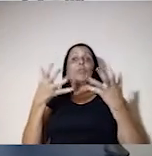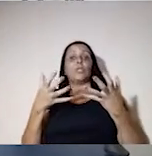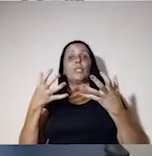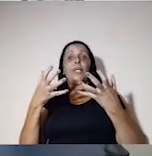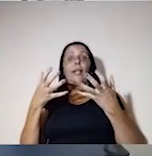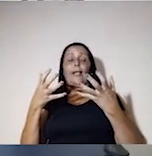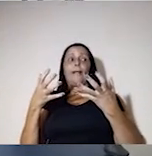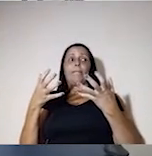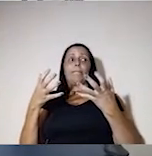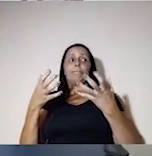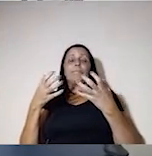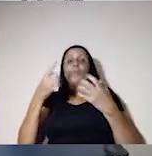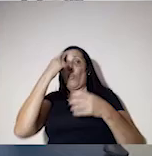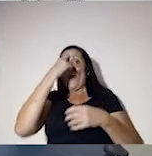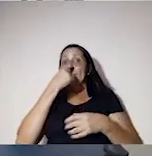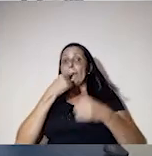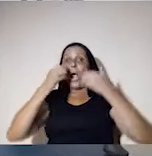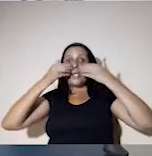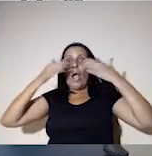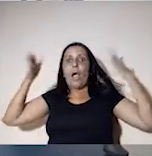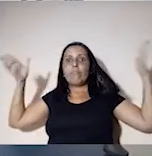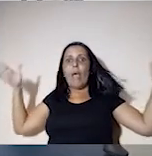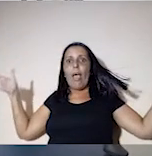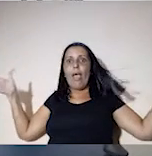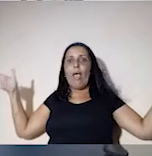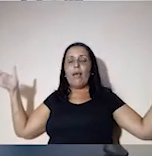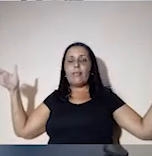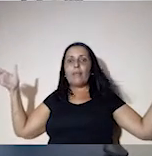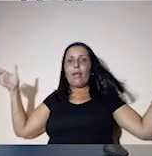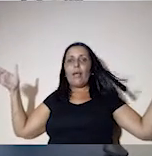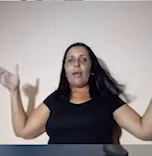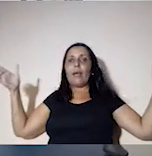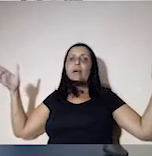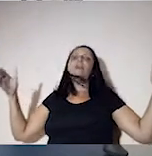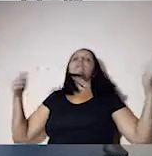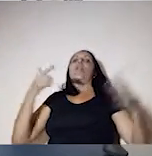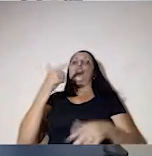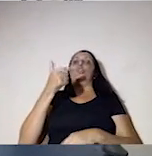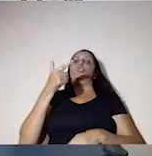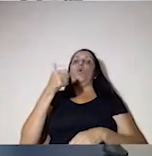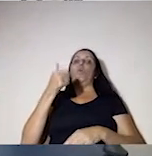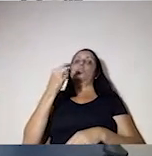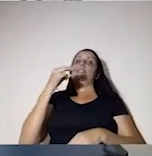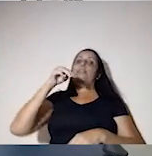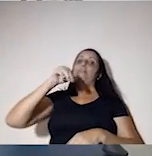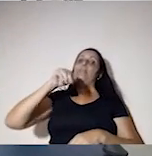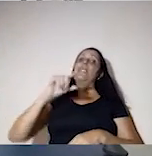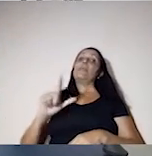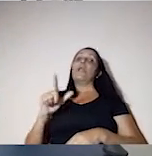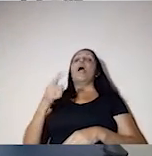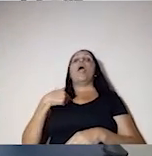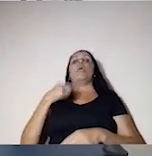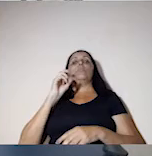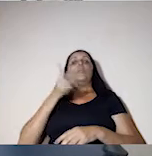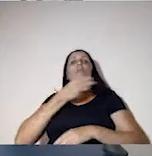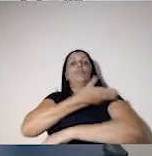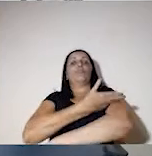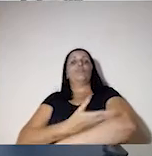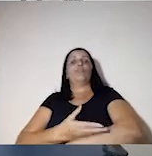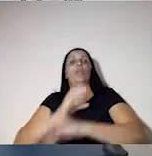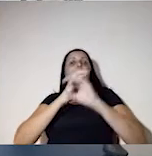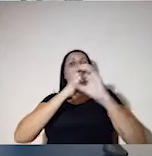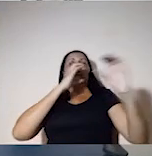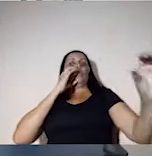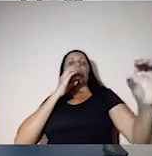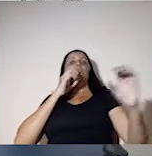precisa. Você quer uma imagem mais aberta, você vai usar uma 12mm. É a lente que eu